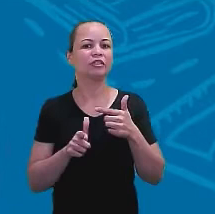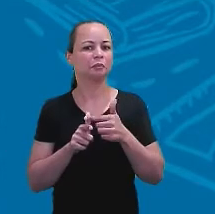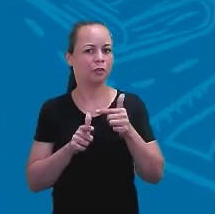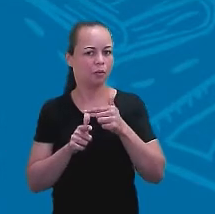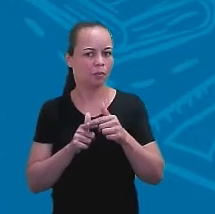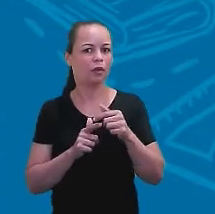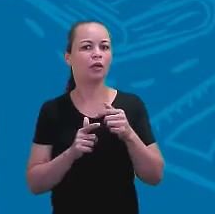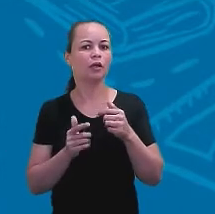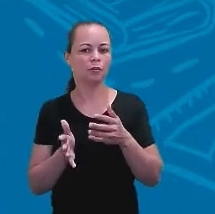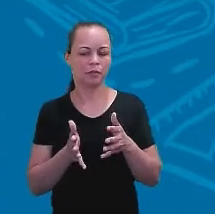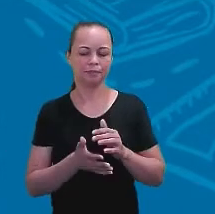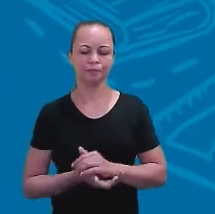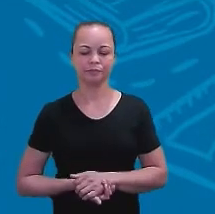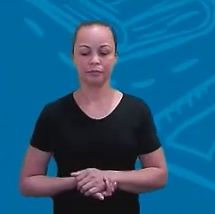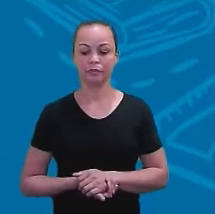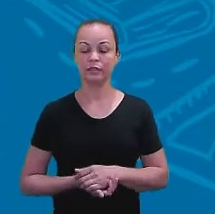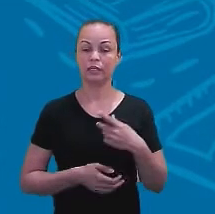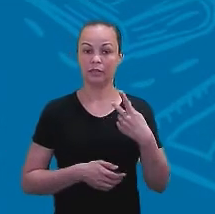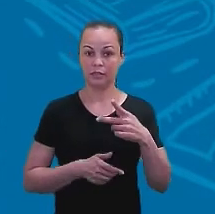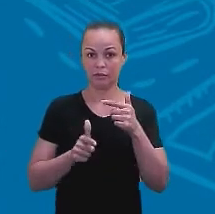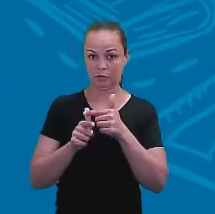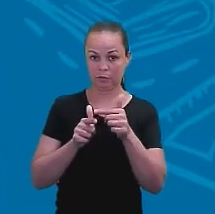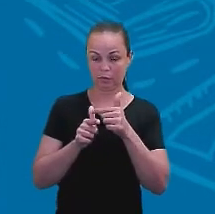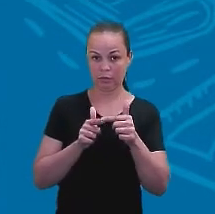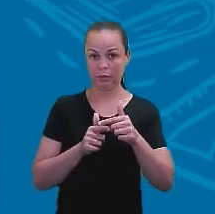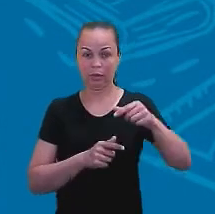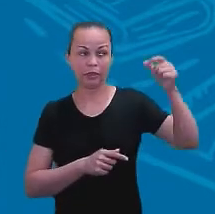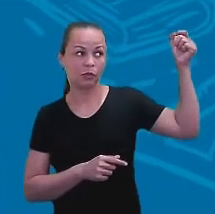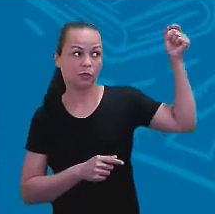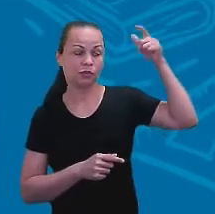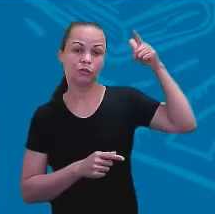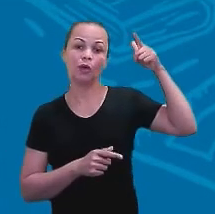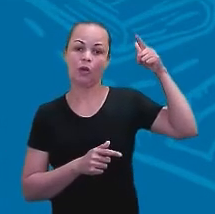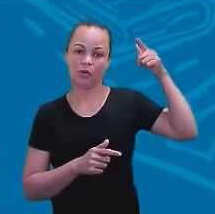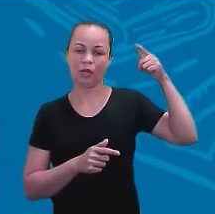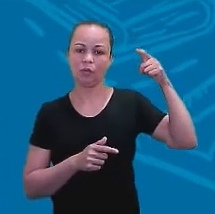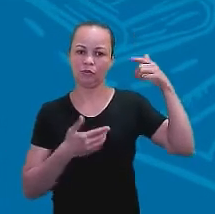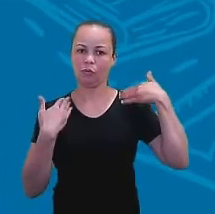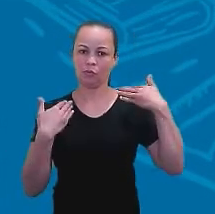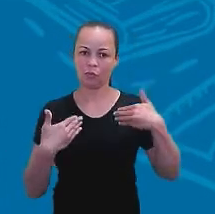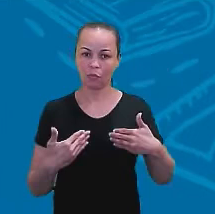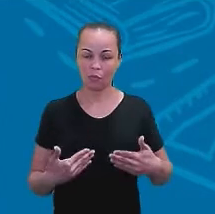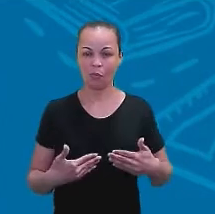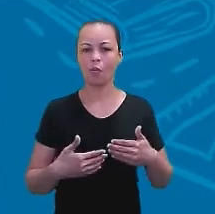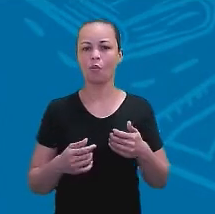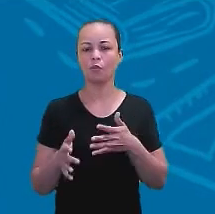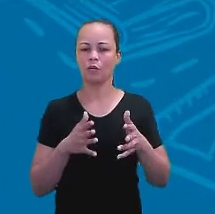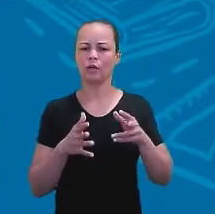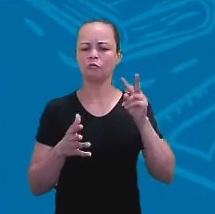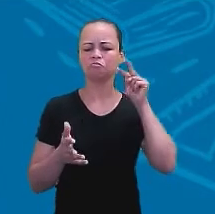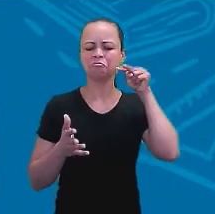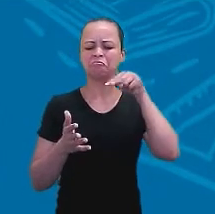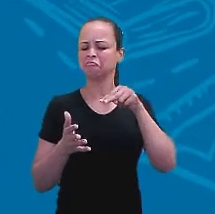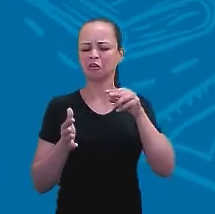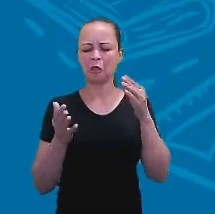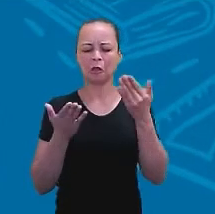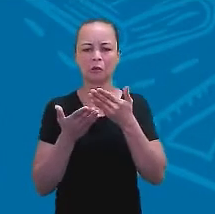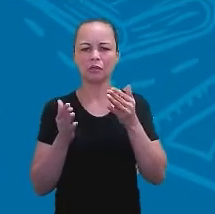tá certo? E muitas vezes esses danos que o sol causa ao nosso organismo, eles não são visíveis de